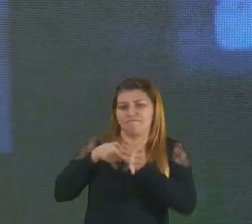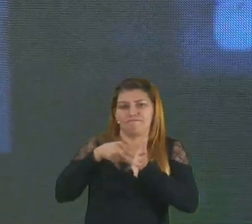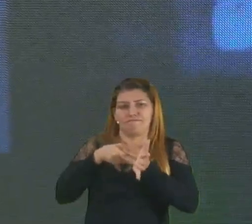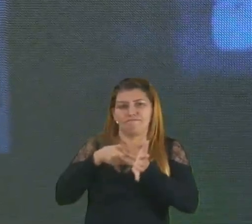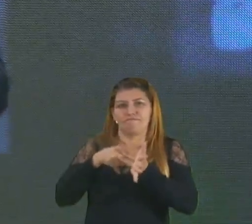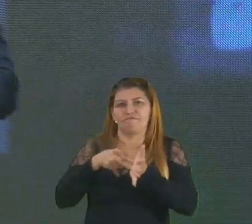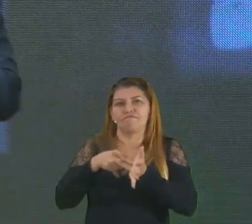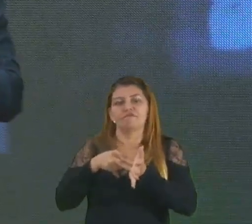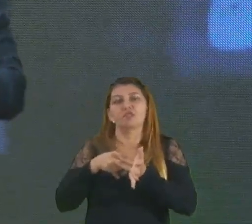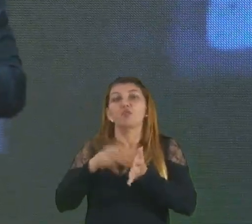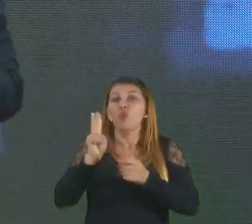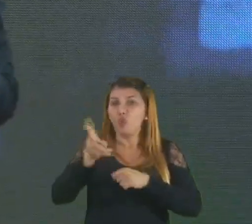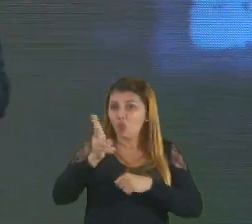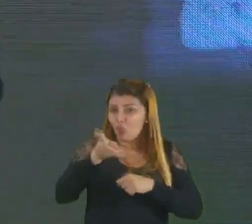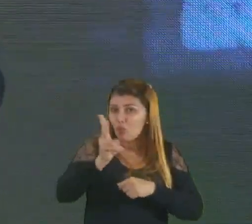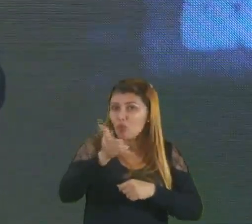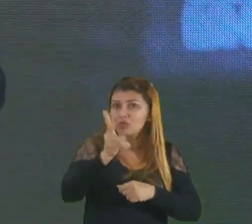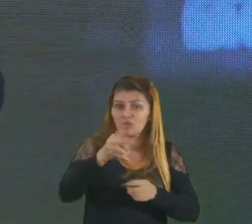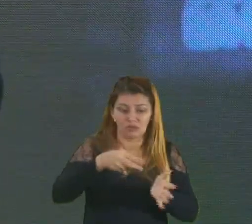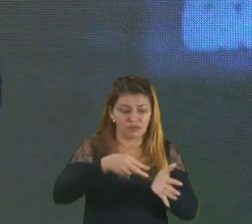perseverança. Persevere,